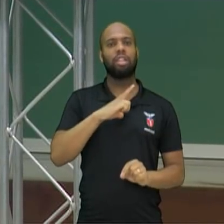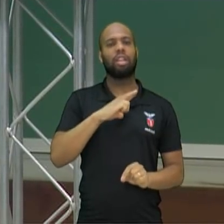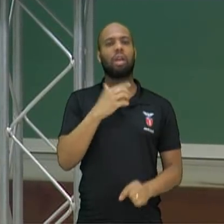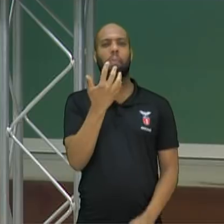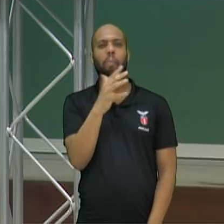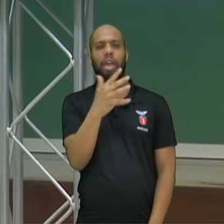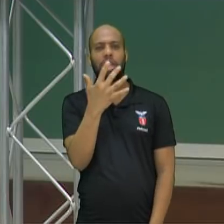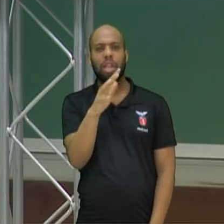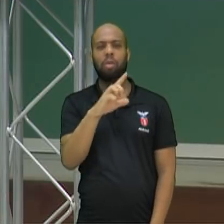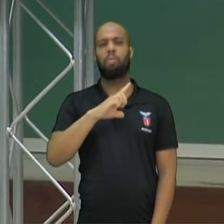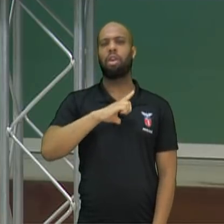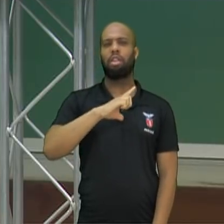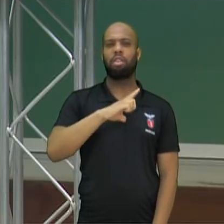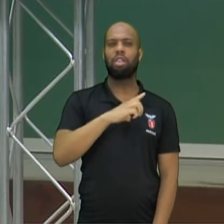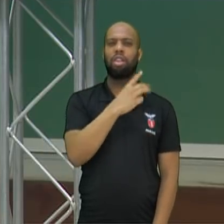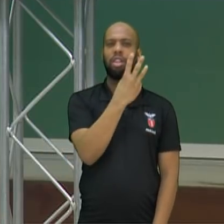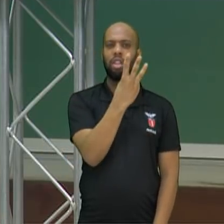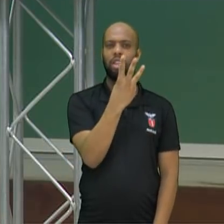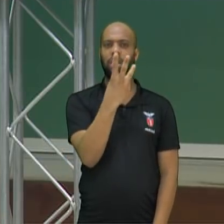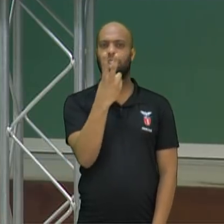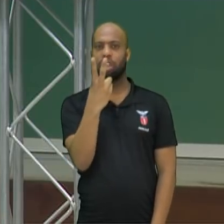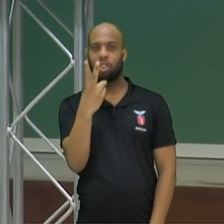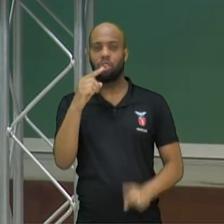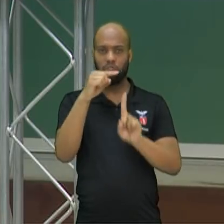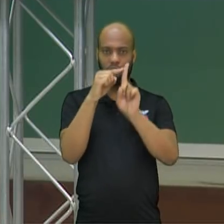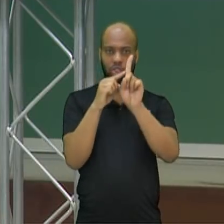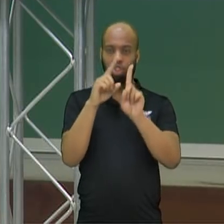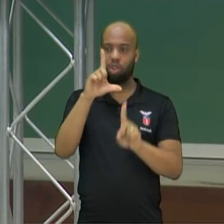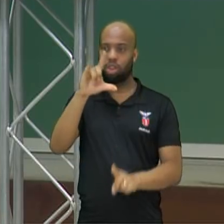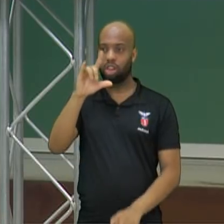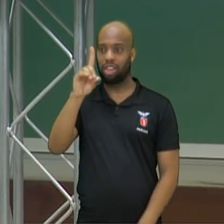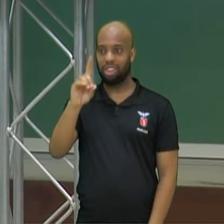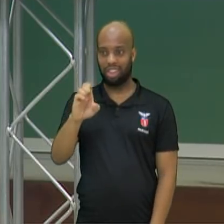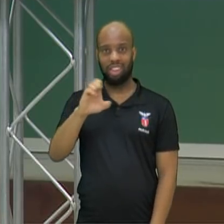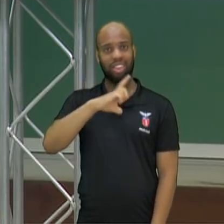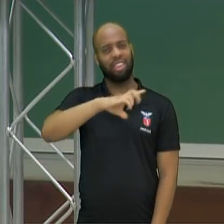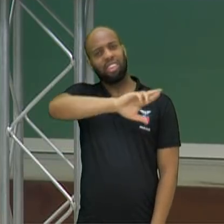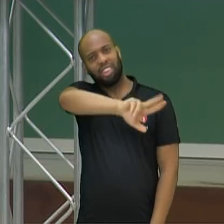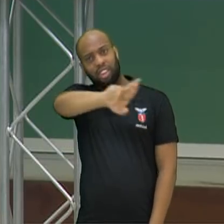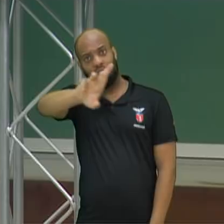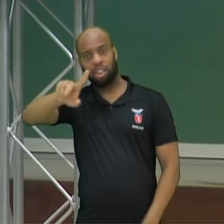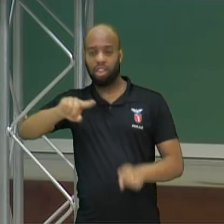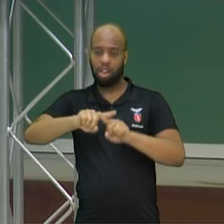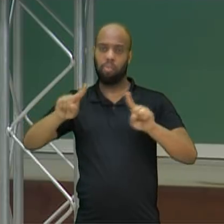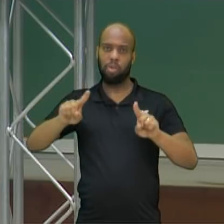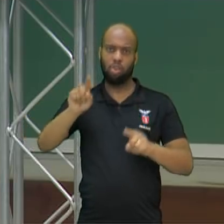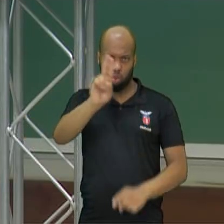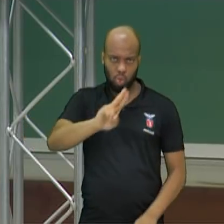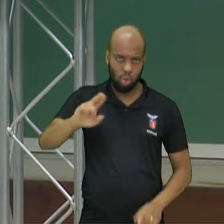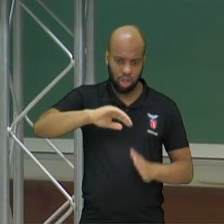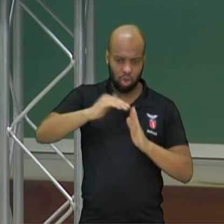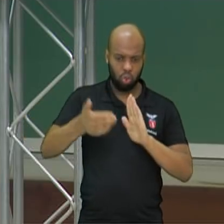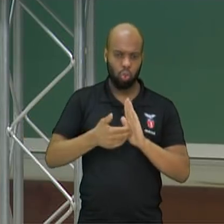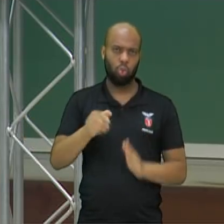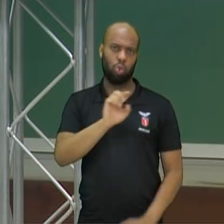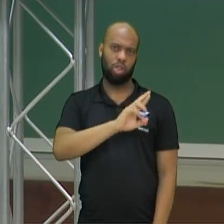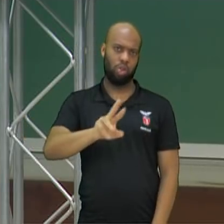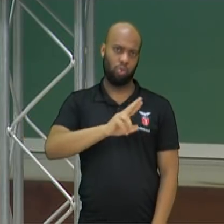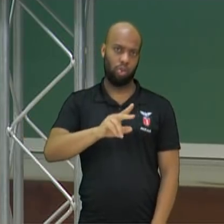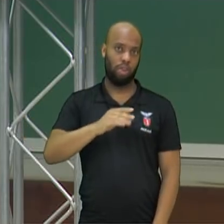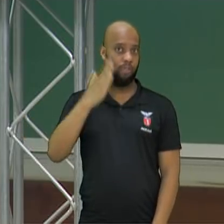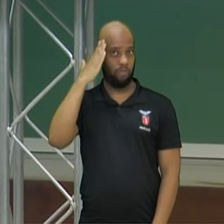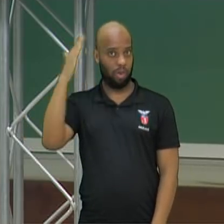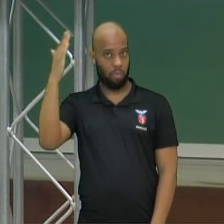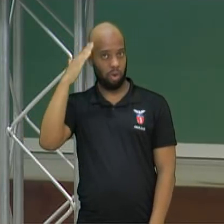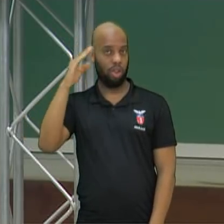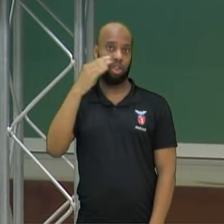menos 32 espécies de lead. Veja, são várias, né? Claro que nós não utilizamos todas elas, as mais conhecidas